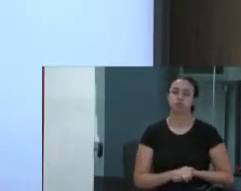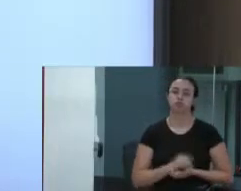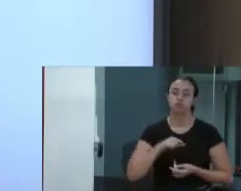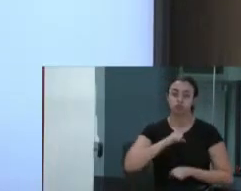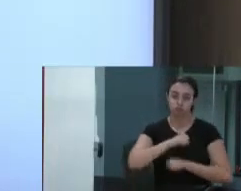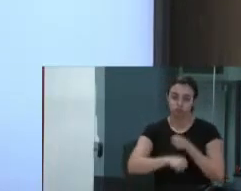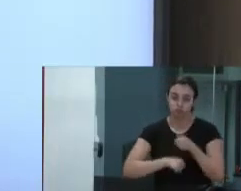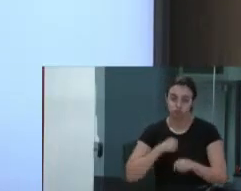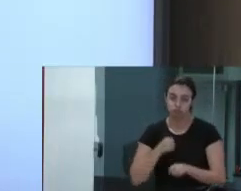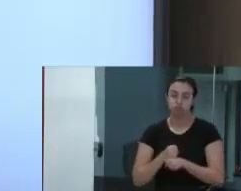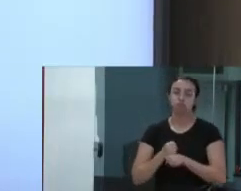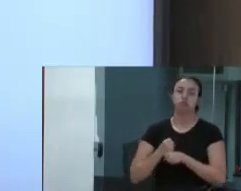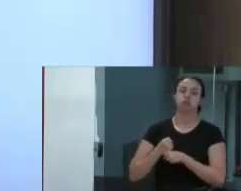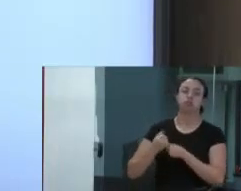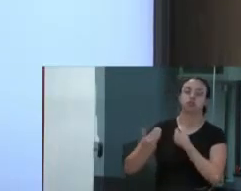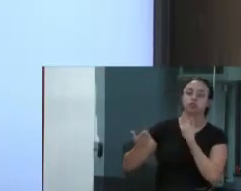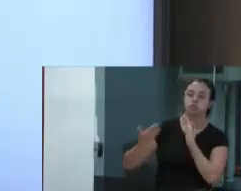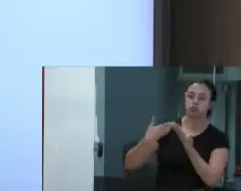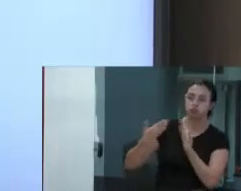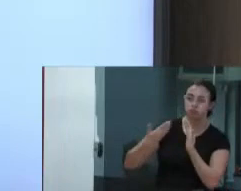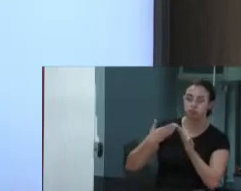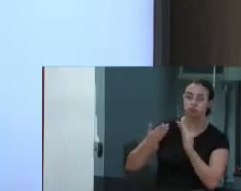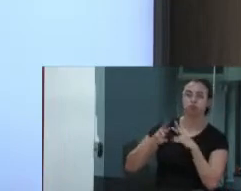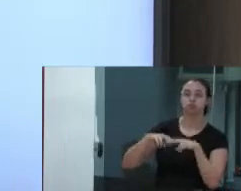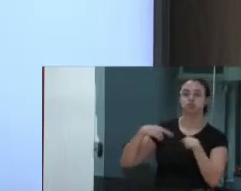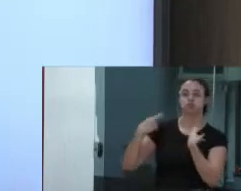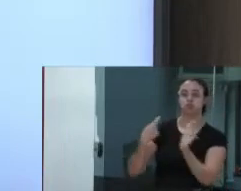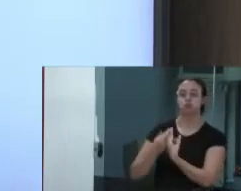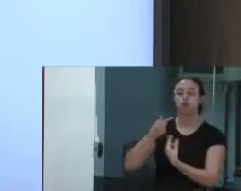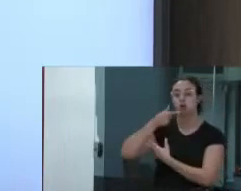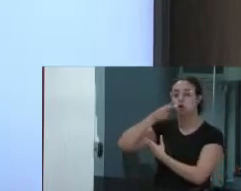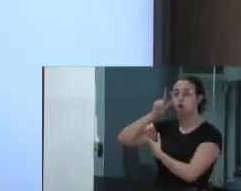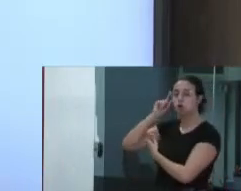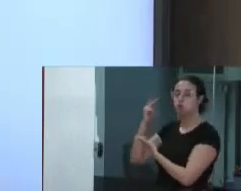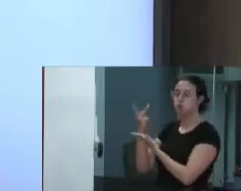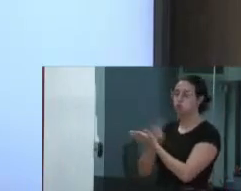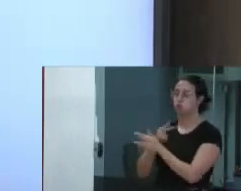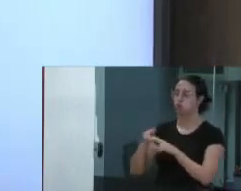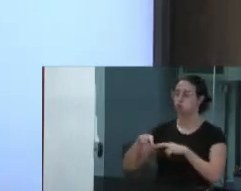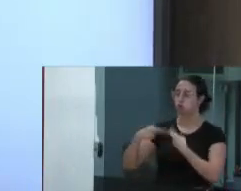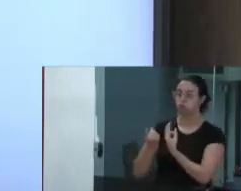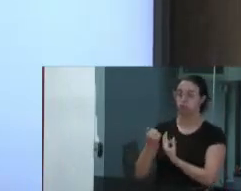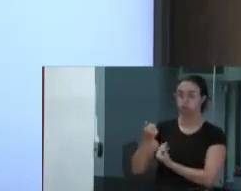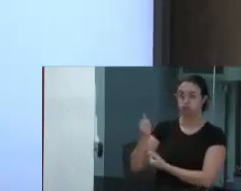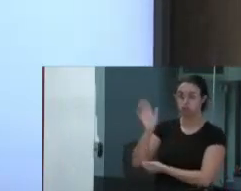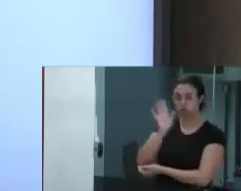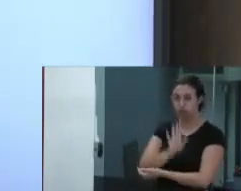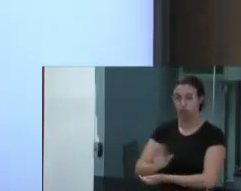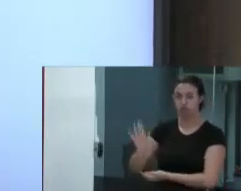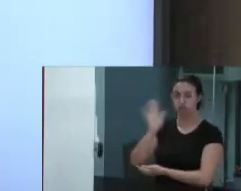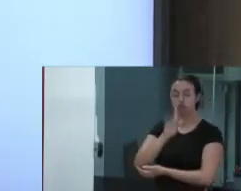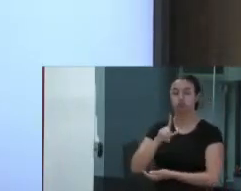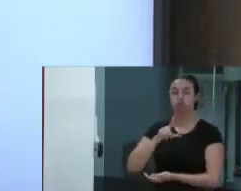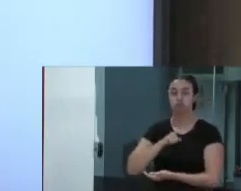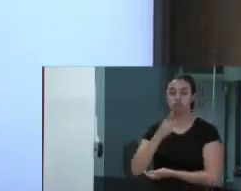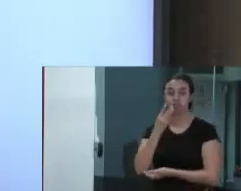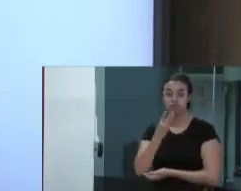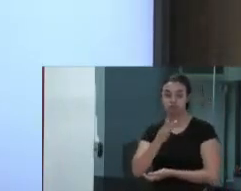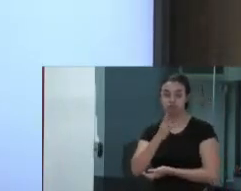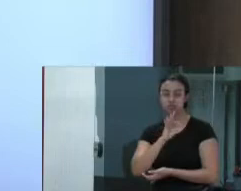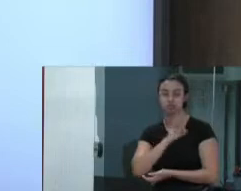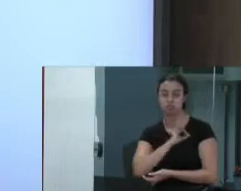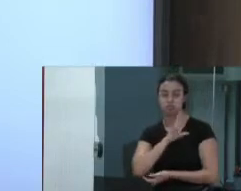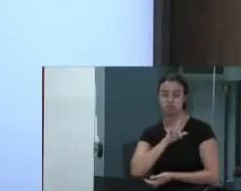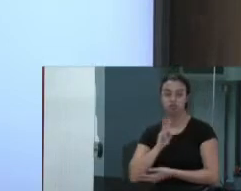ano de conferência, nós já tivemos a Conferência Municipal de Assistência, ontem tivemos a Conferência Regional, né, tiramos aqui 3 delegados que vão